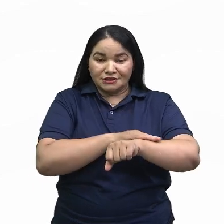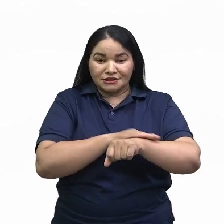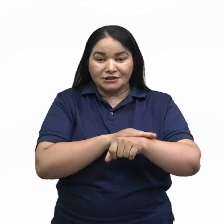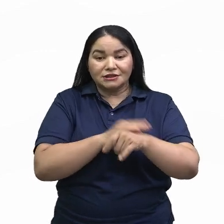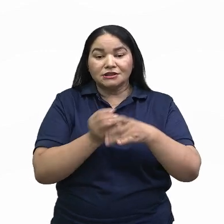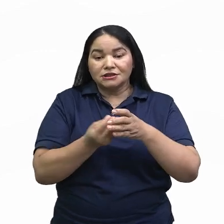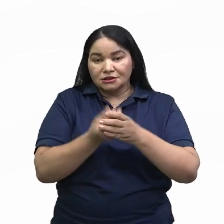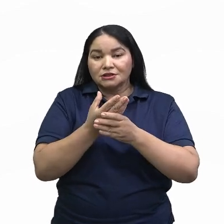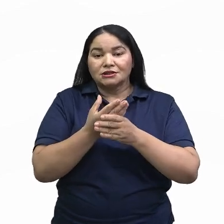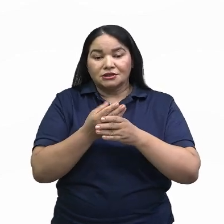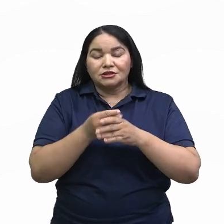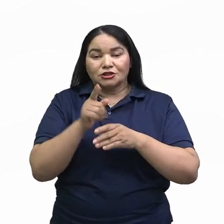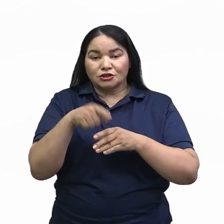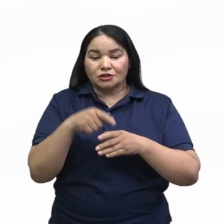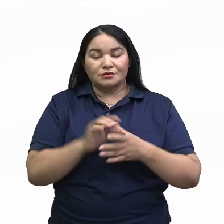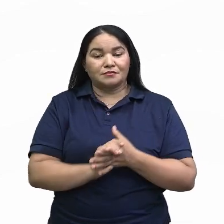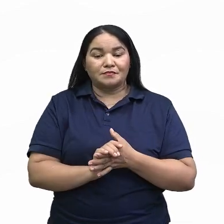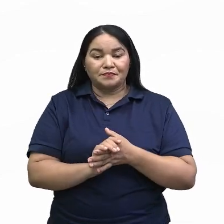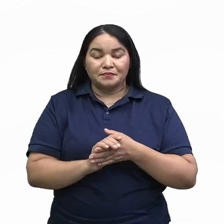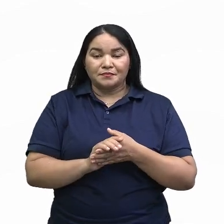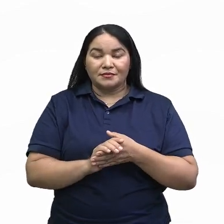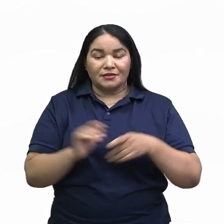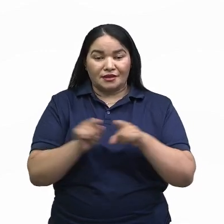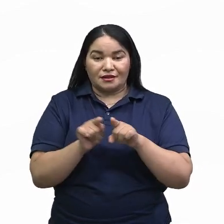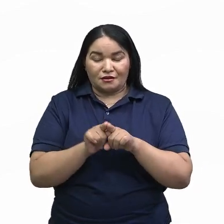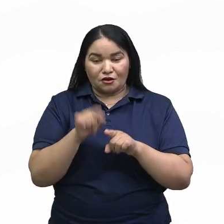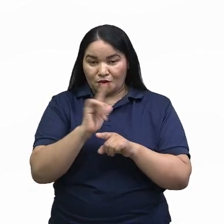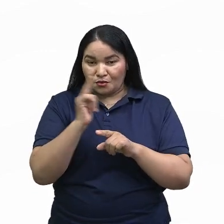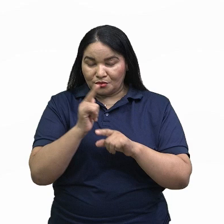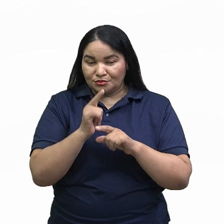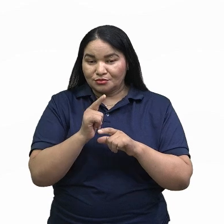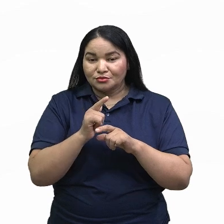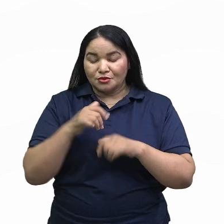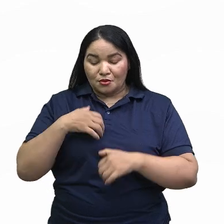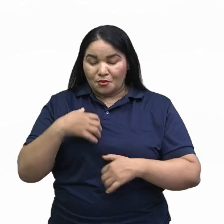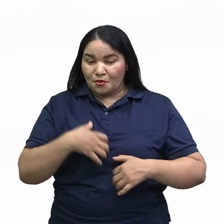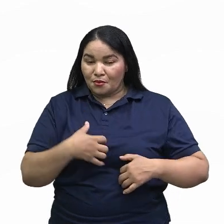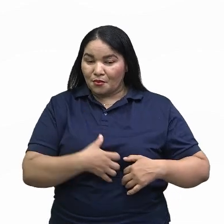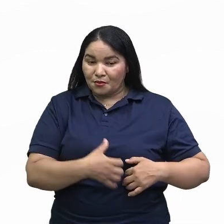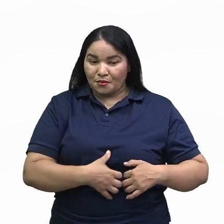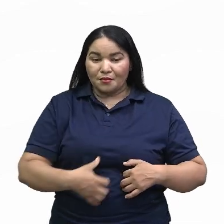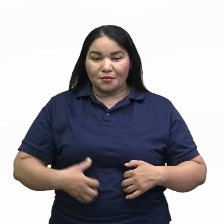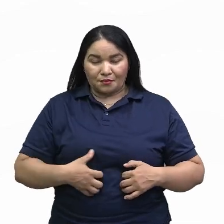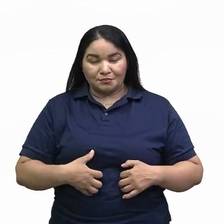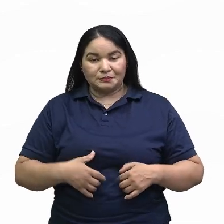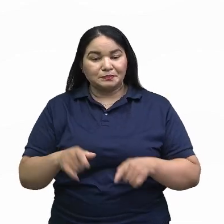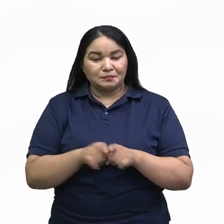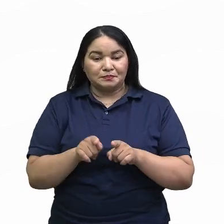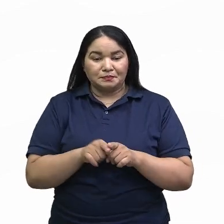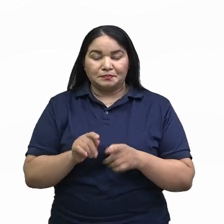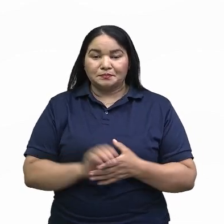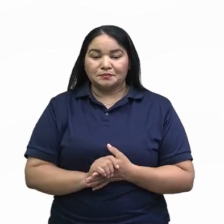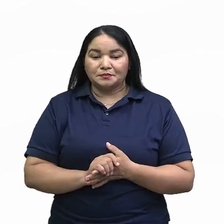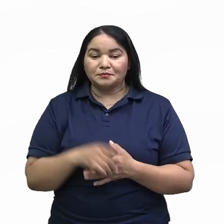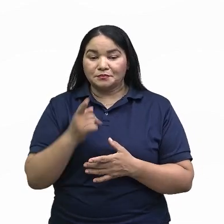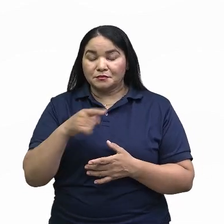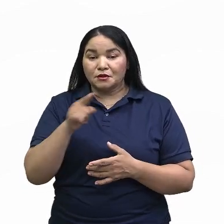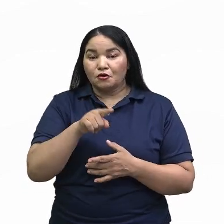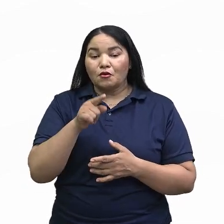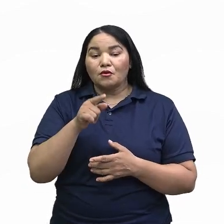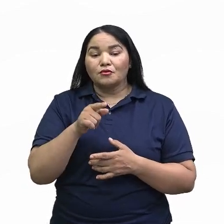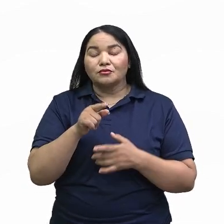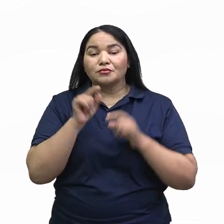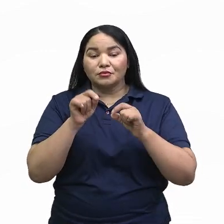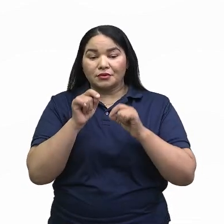eles vão compor outros órgãos, né, como a gente pode observar. Então, o órgão, como esse que